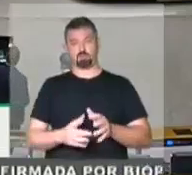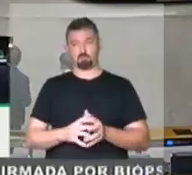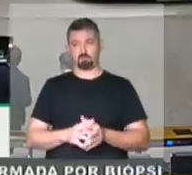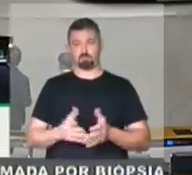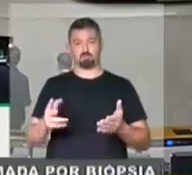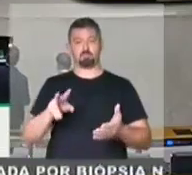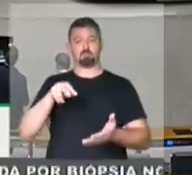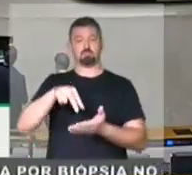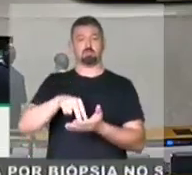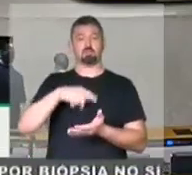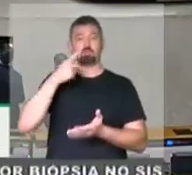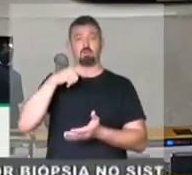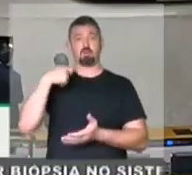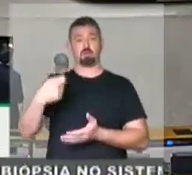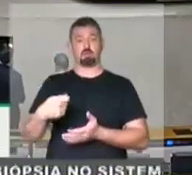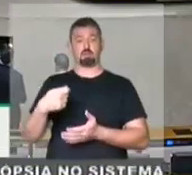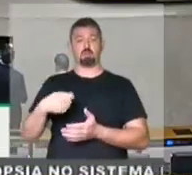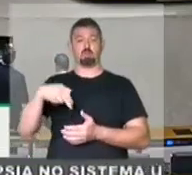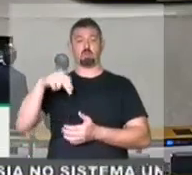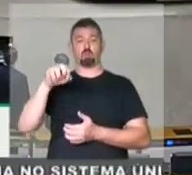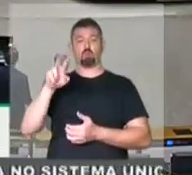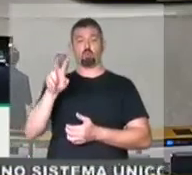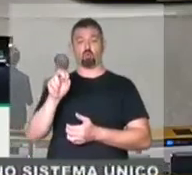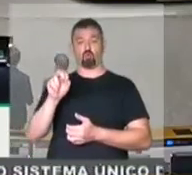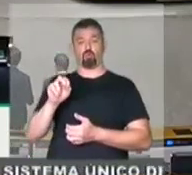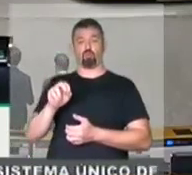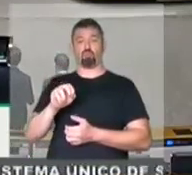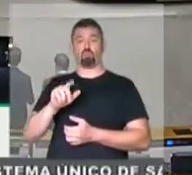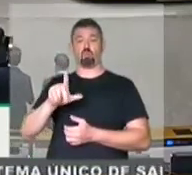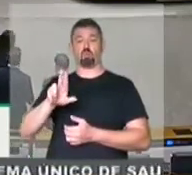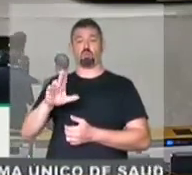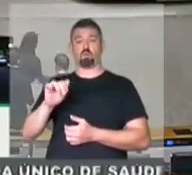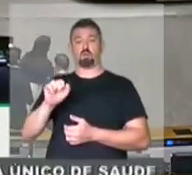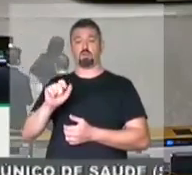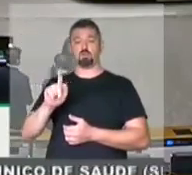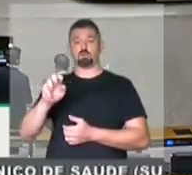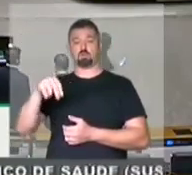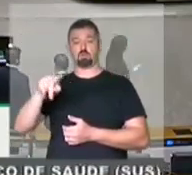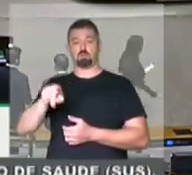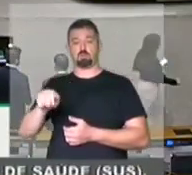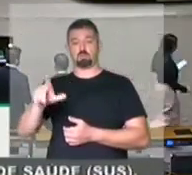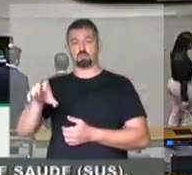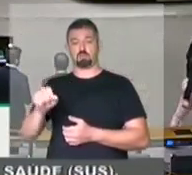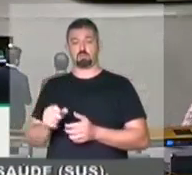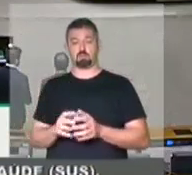projeto de lei. Na tribuna, o deputado do Partido Novo, Lucas Gonzalez.